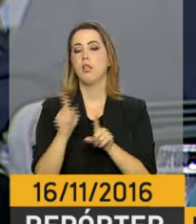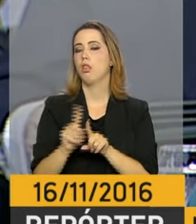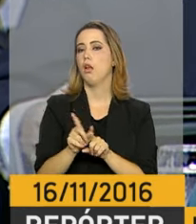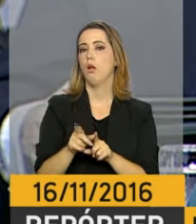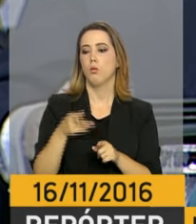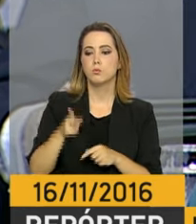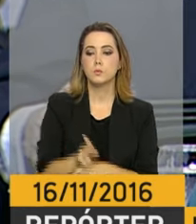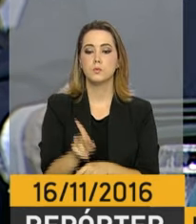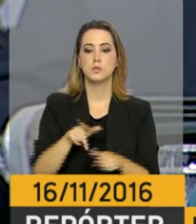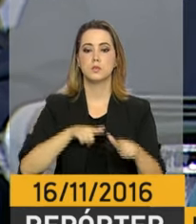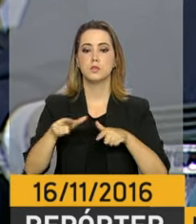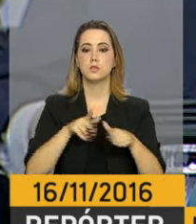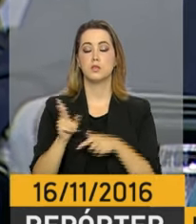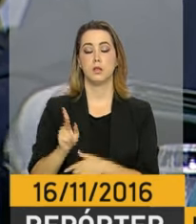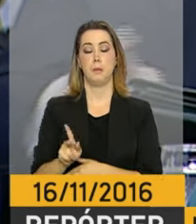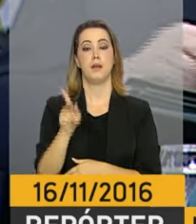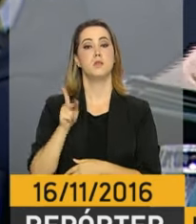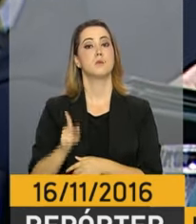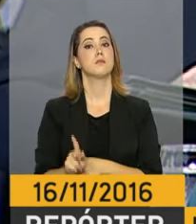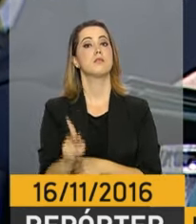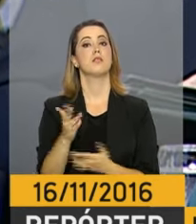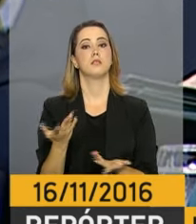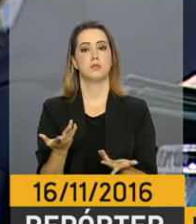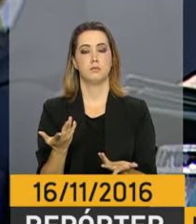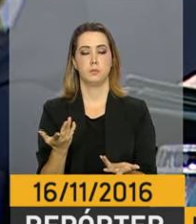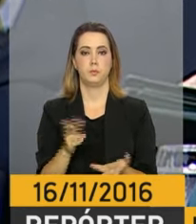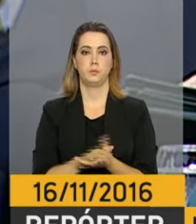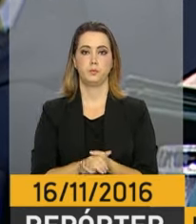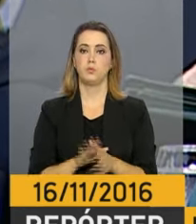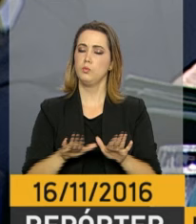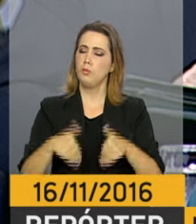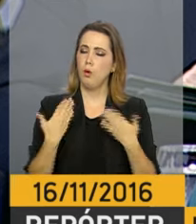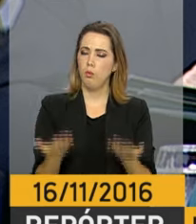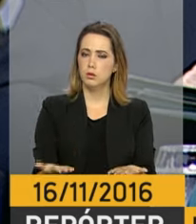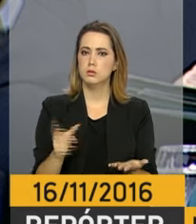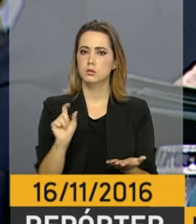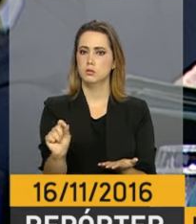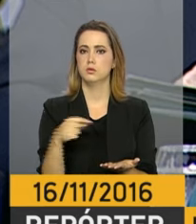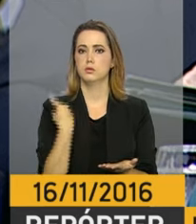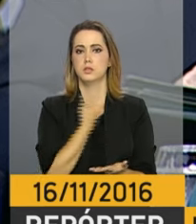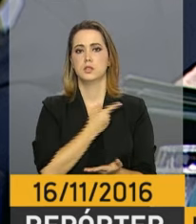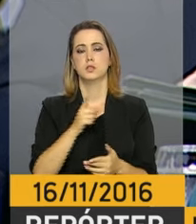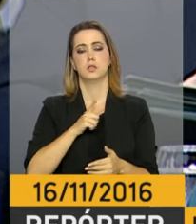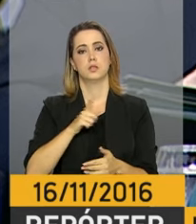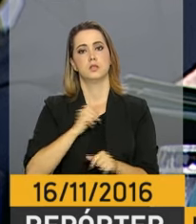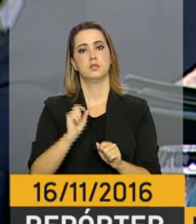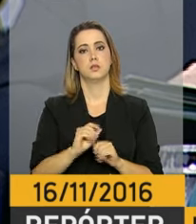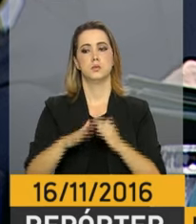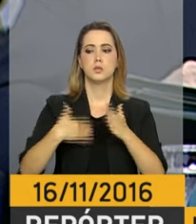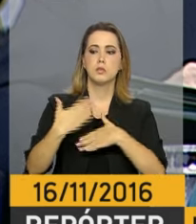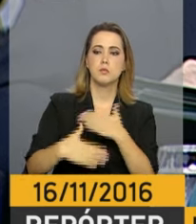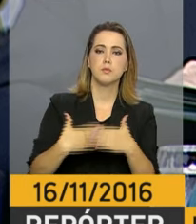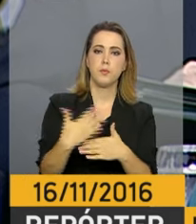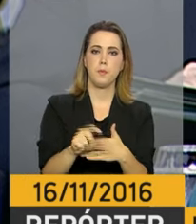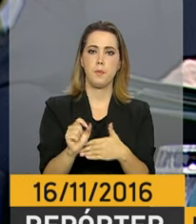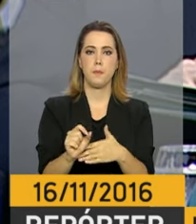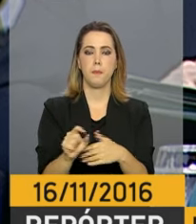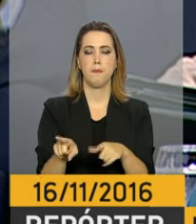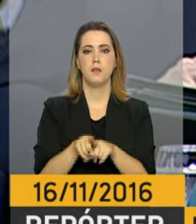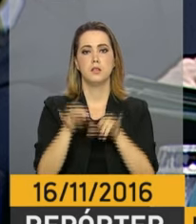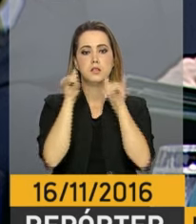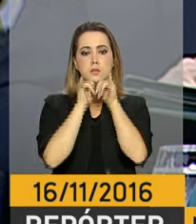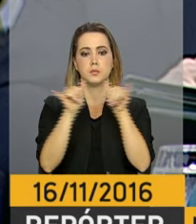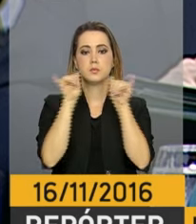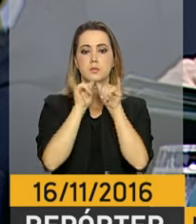uma uma operação permanente por isso nós temos que seguir e e